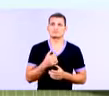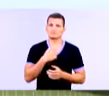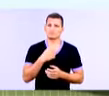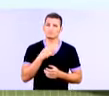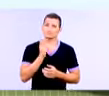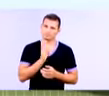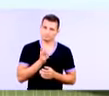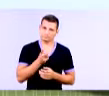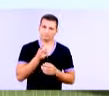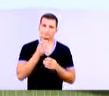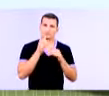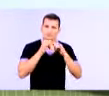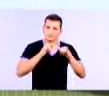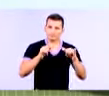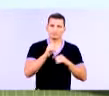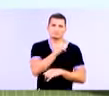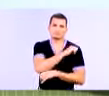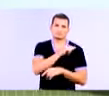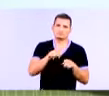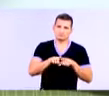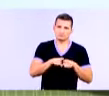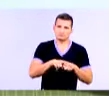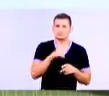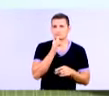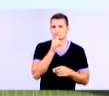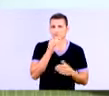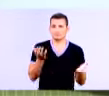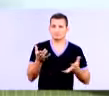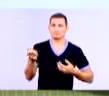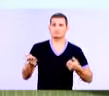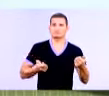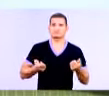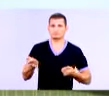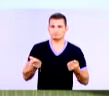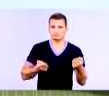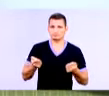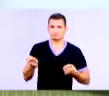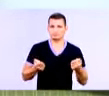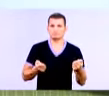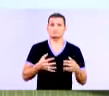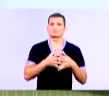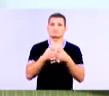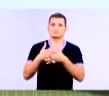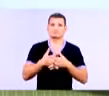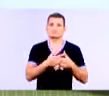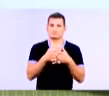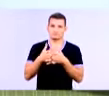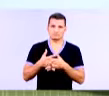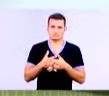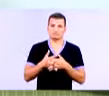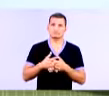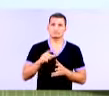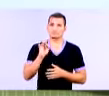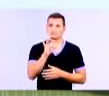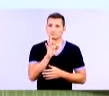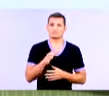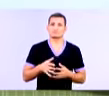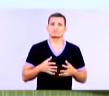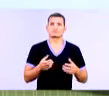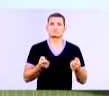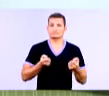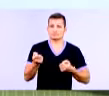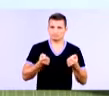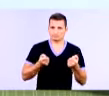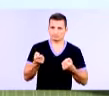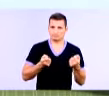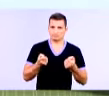é o seguinte: agora a gente vai dirigir um caminhão, a gente está dirigindo um carro, né? A gente está apenas usando o carro, a gente tem muita coisa que a gente vai usar, a gente não